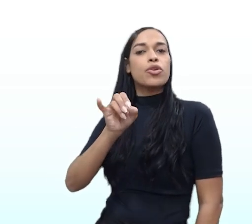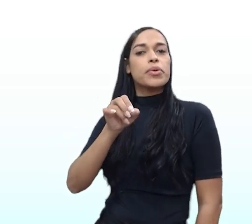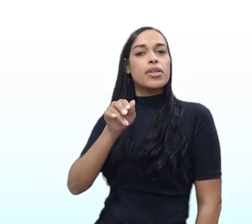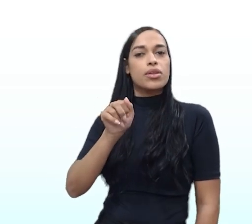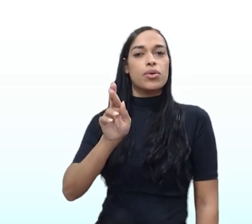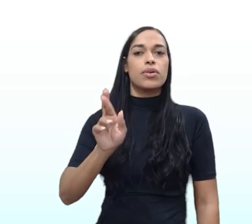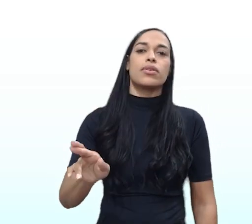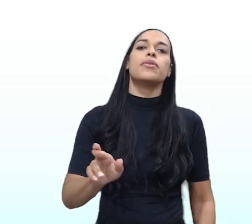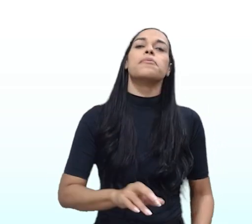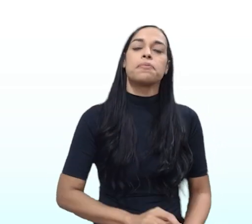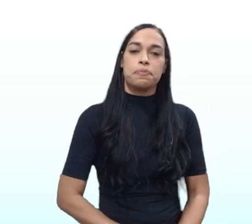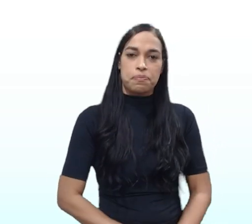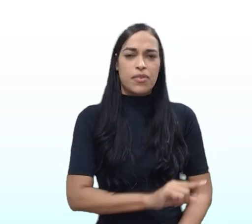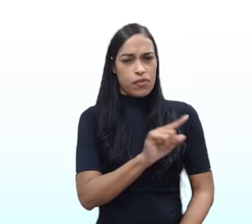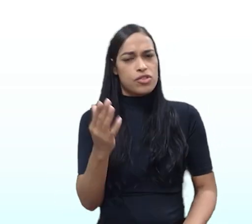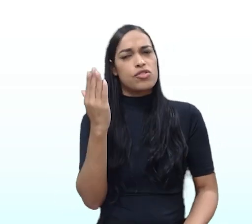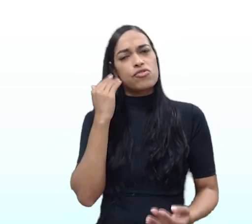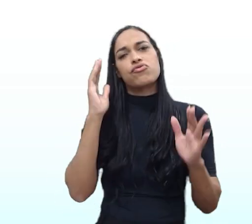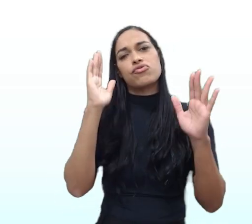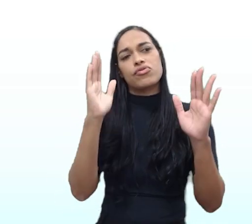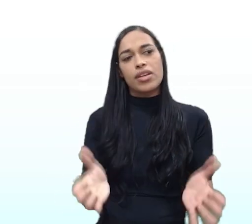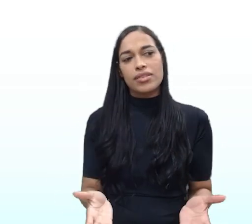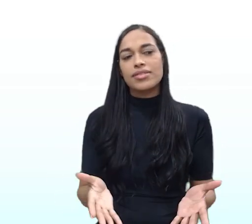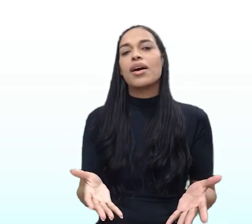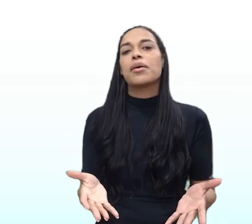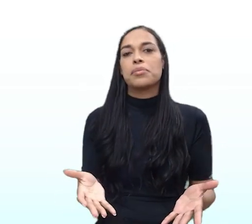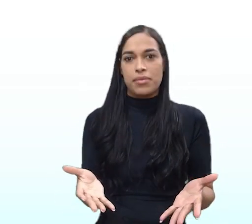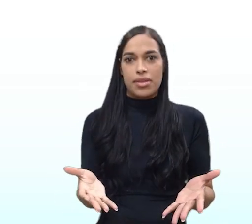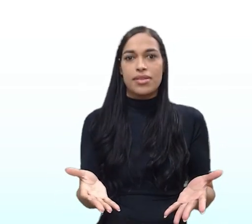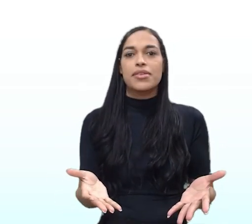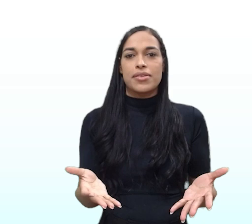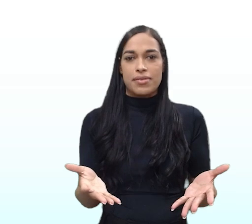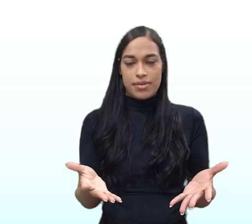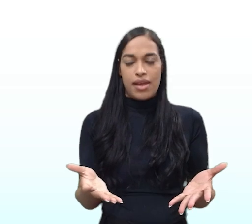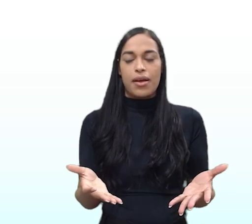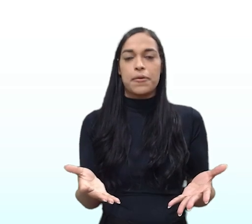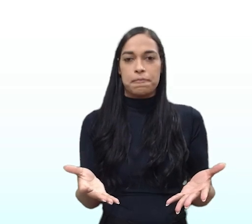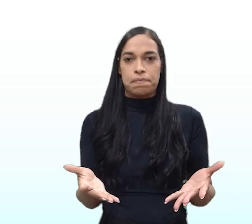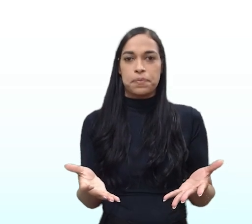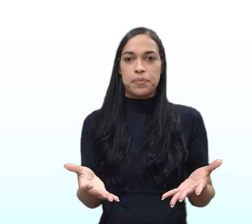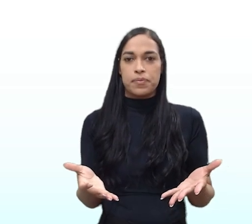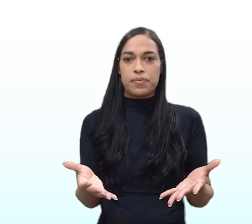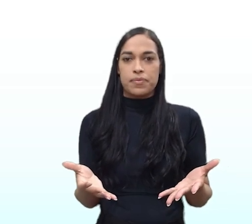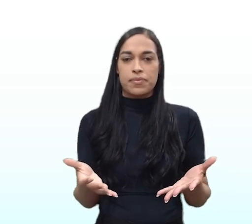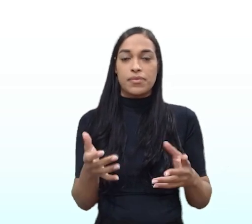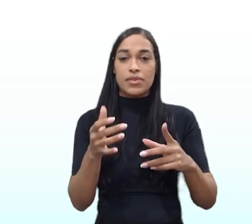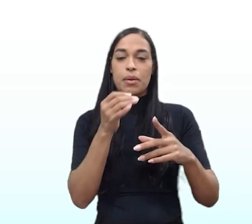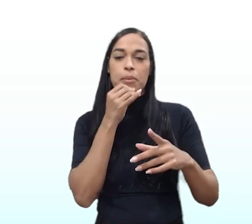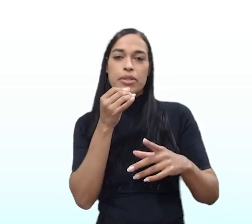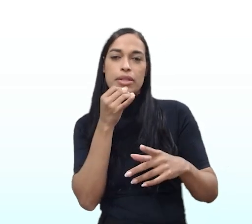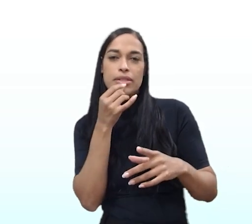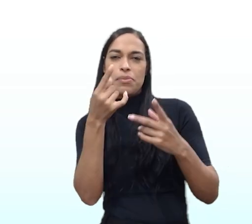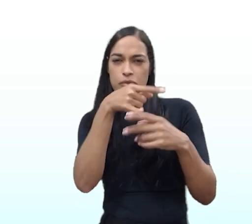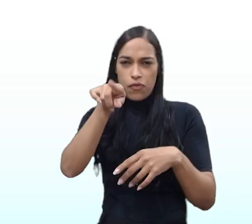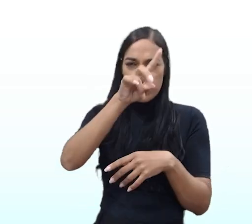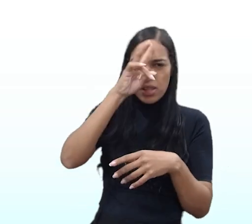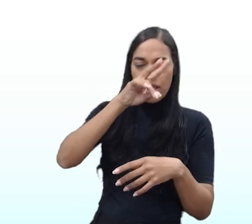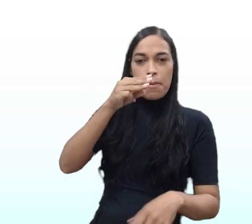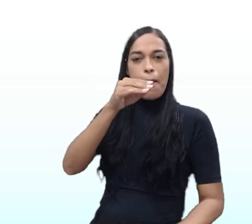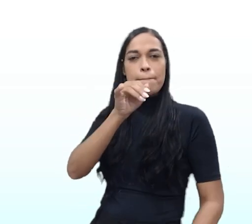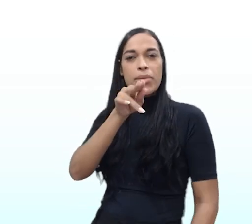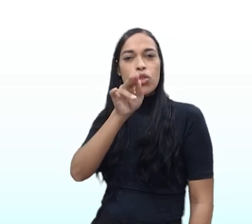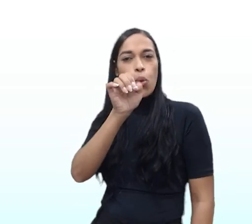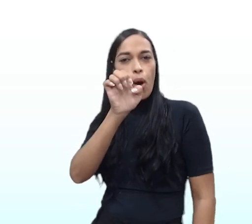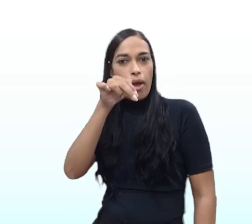vocês já sabem disso, que eu sempre repito aqui, que é parte todo, minuendo e subtraindo. É bom entender